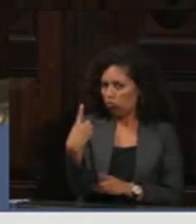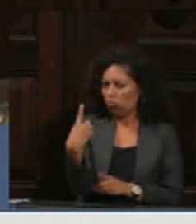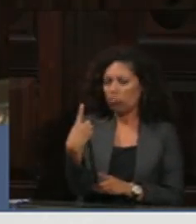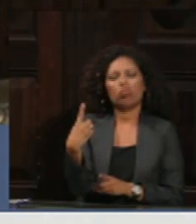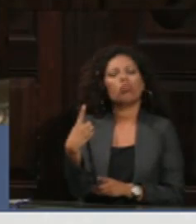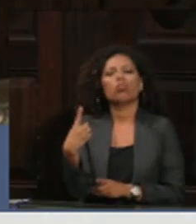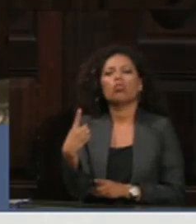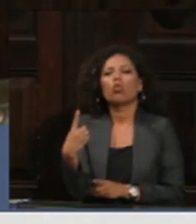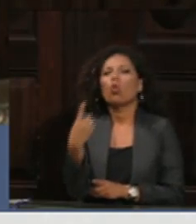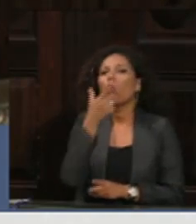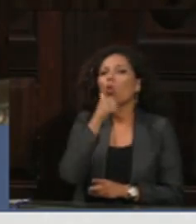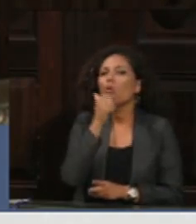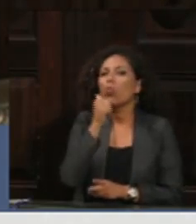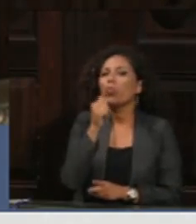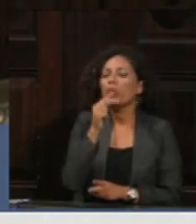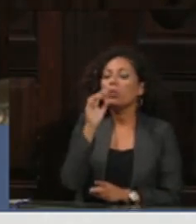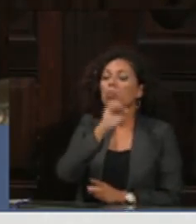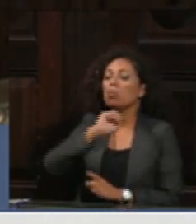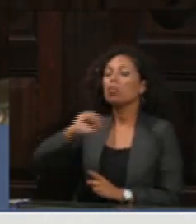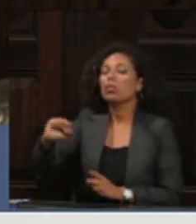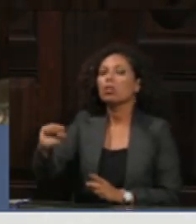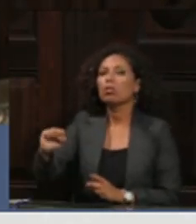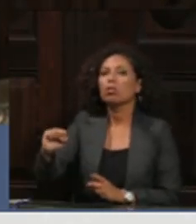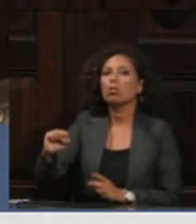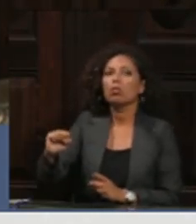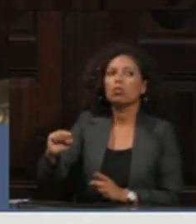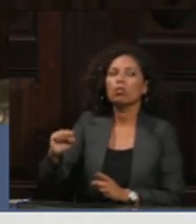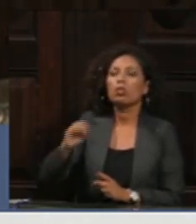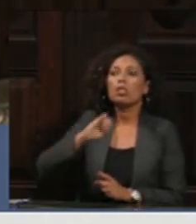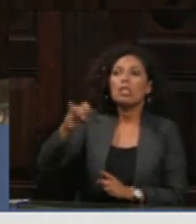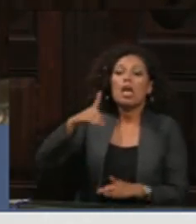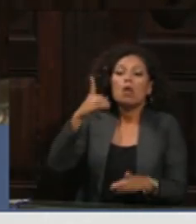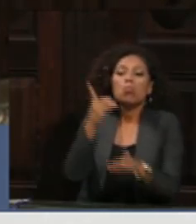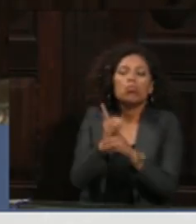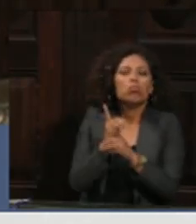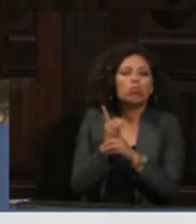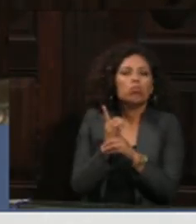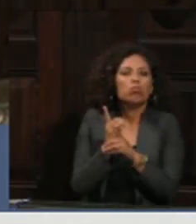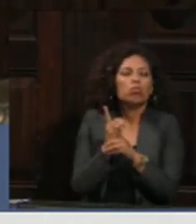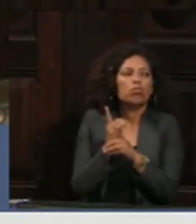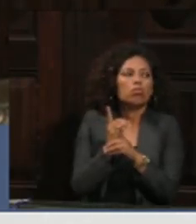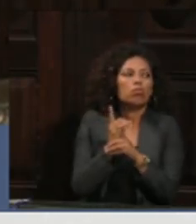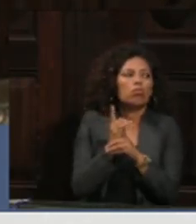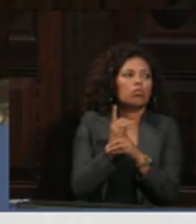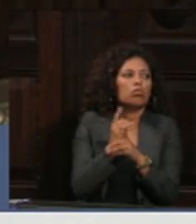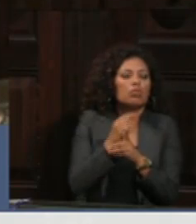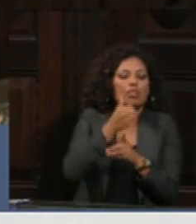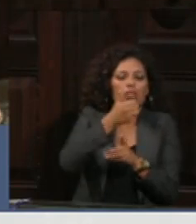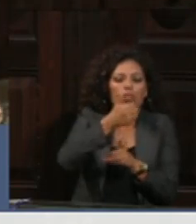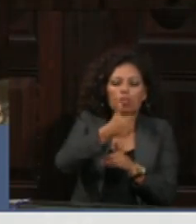dos assassinos, se encontrou